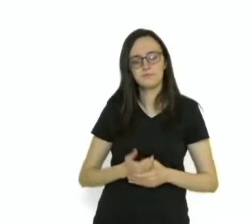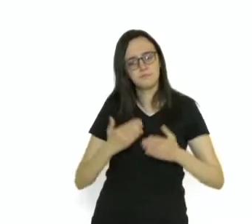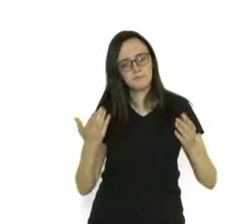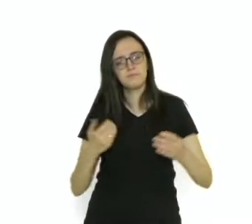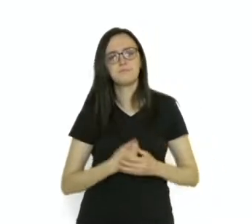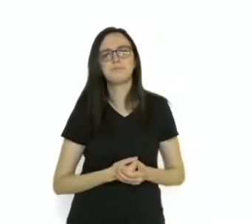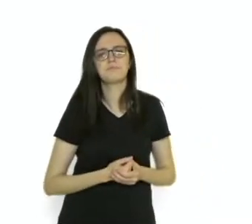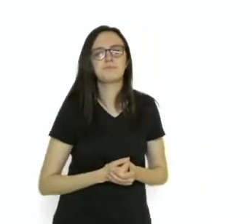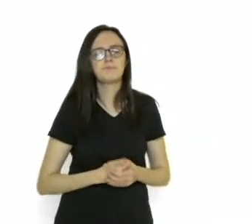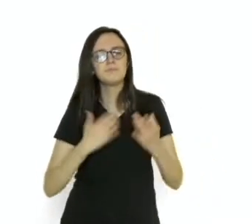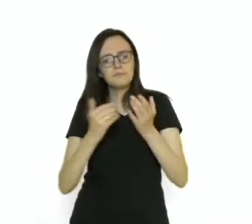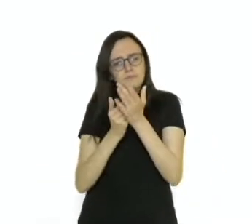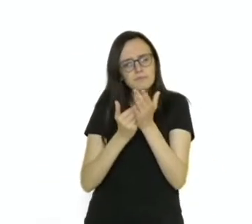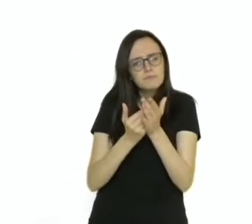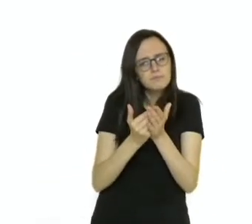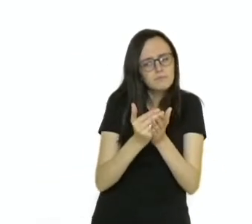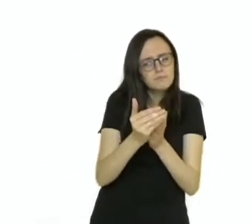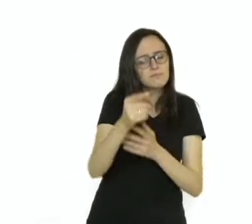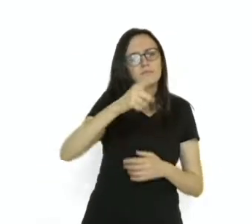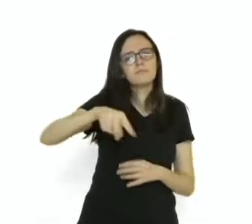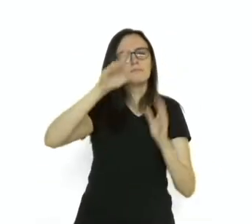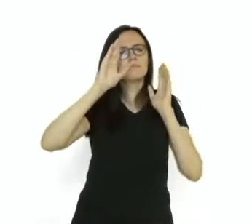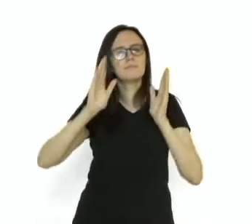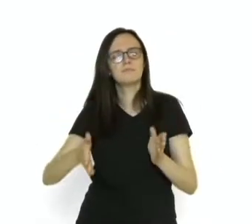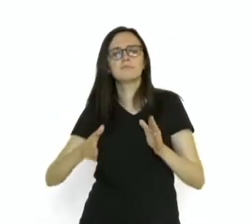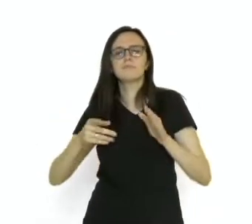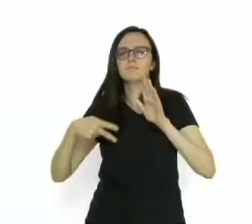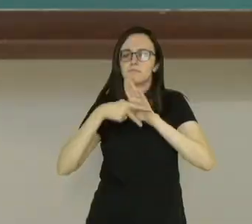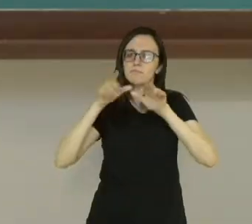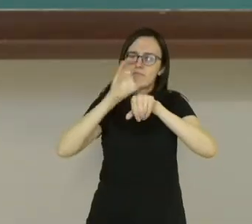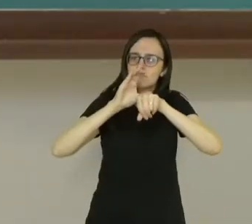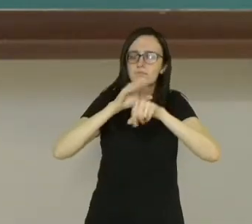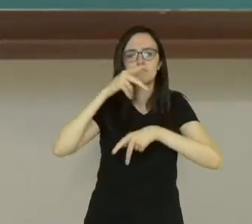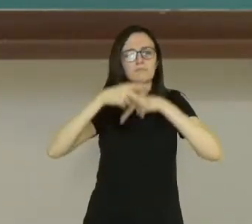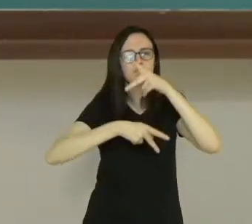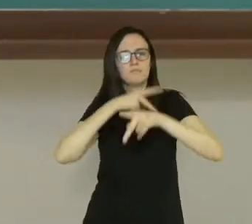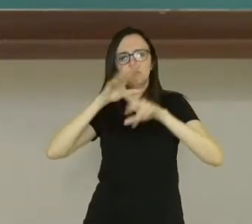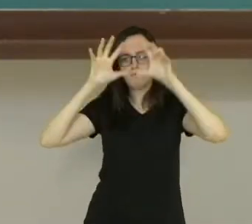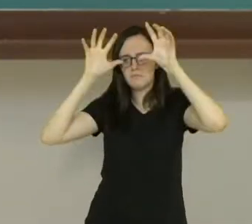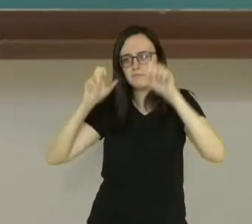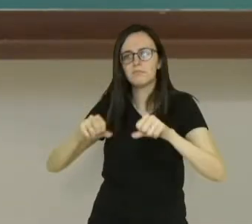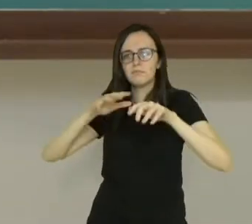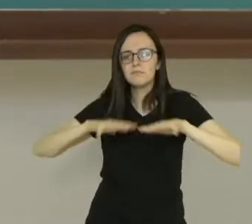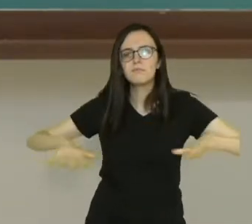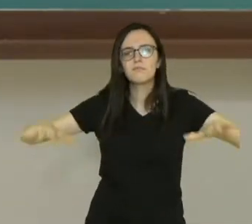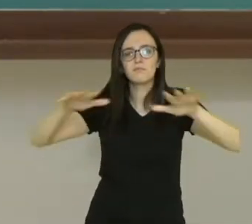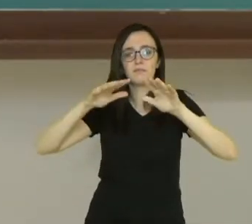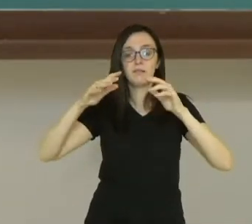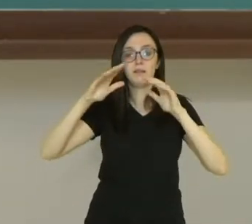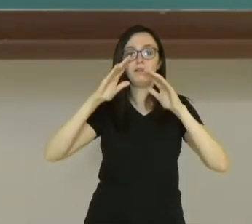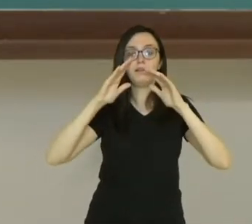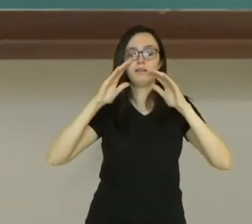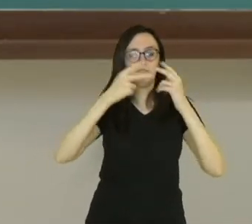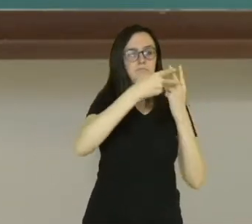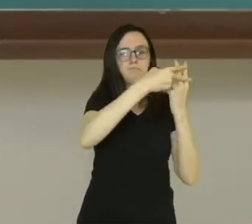Bom, logo no início, quando eles fazem essa Constituição e o povo invade a Bastilha, né? Imagina, estava pegando fogo ali a